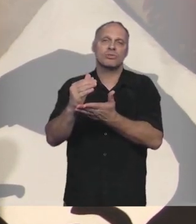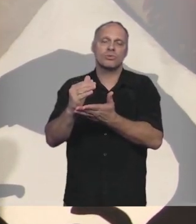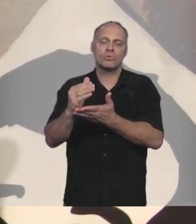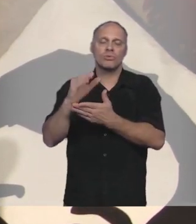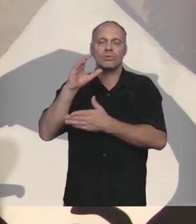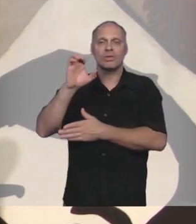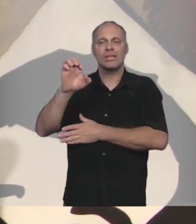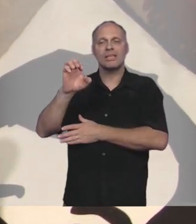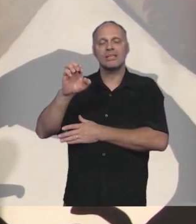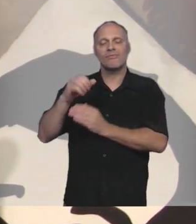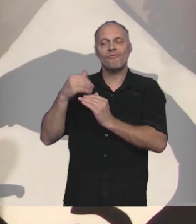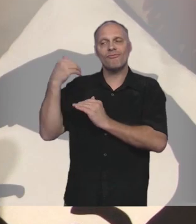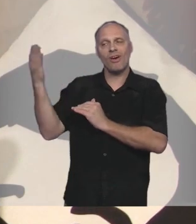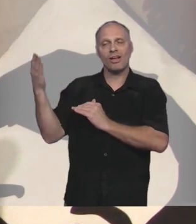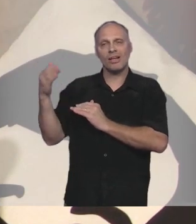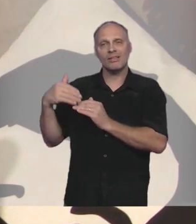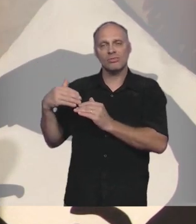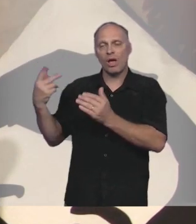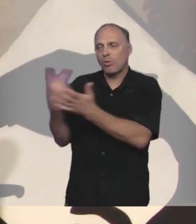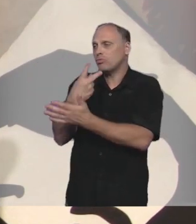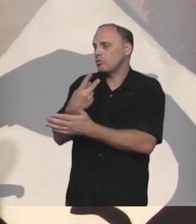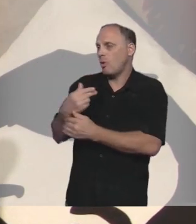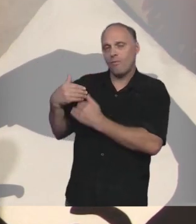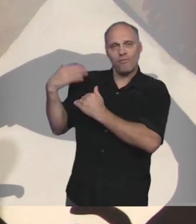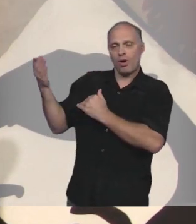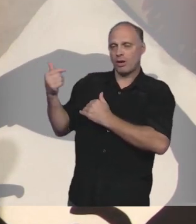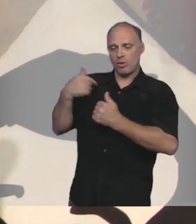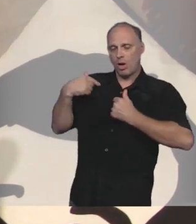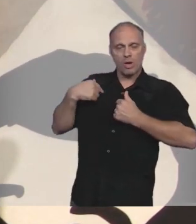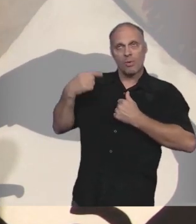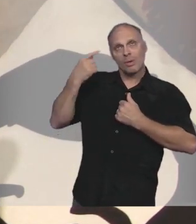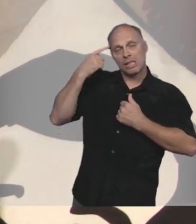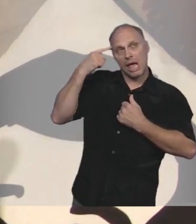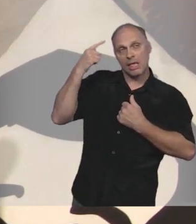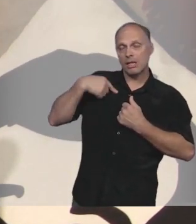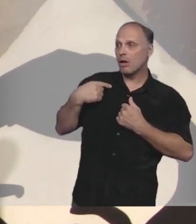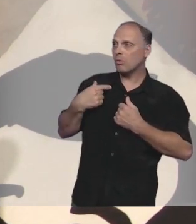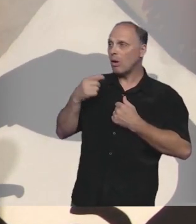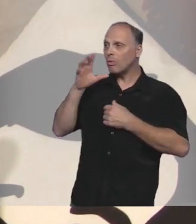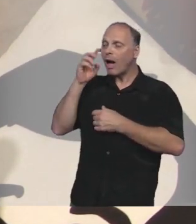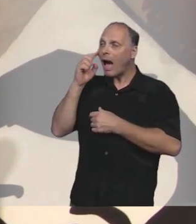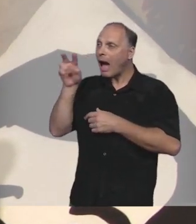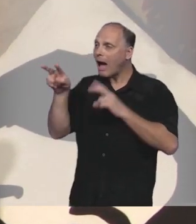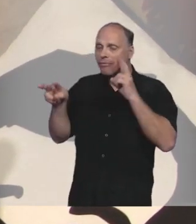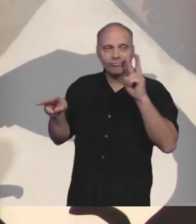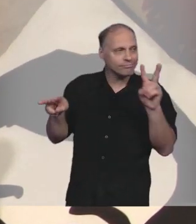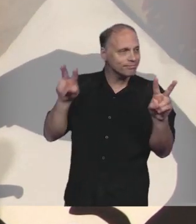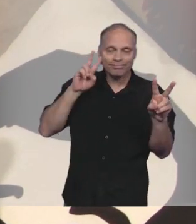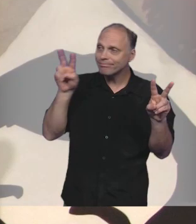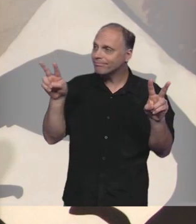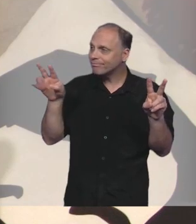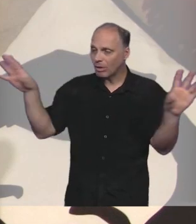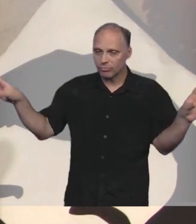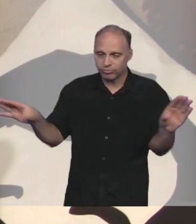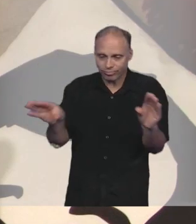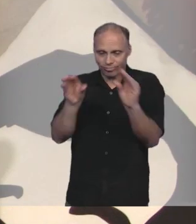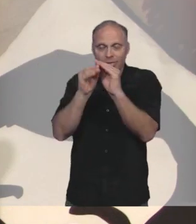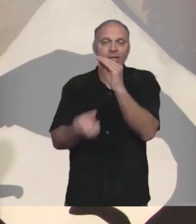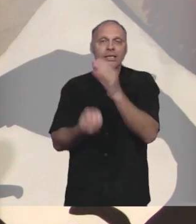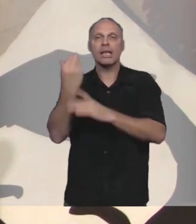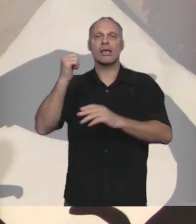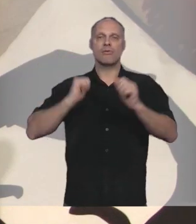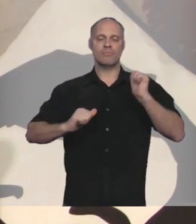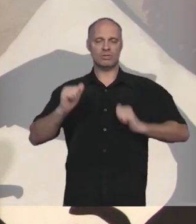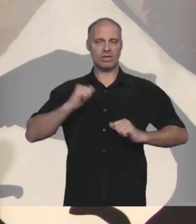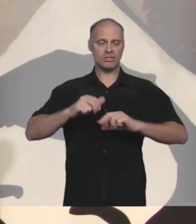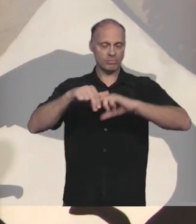Então, o processo de criação da personagem, eu acho que ele é muito amplo. O meu processo